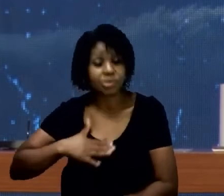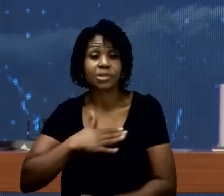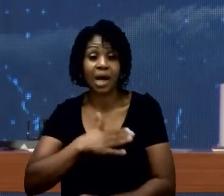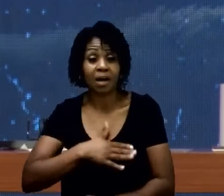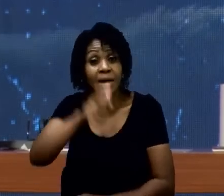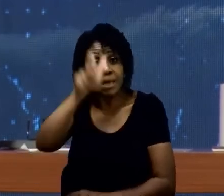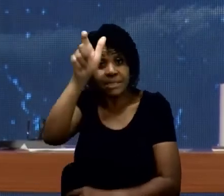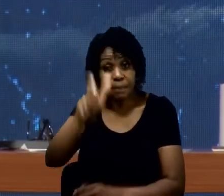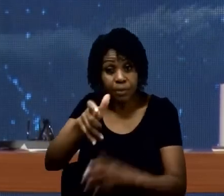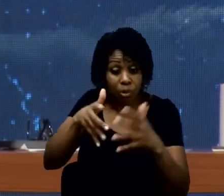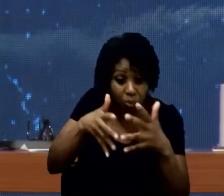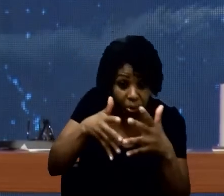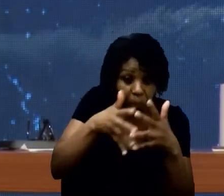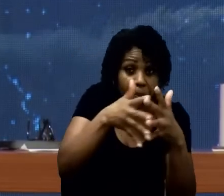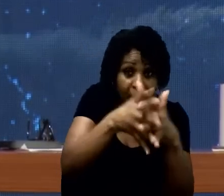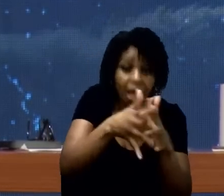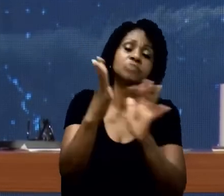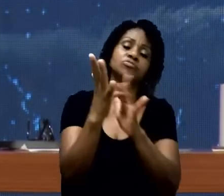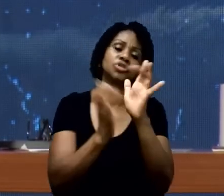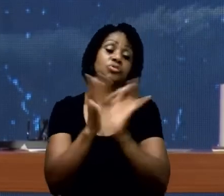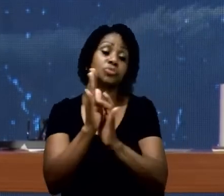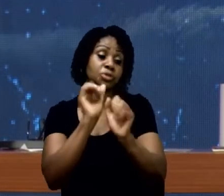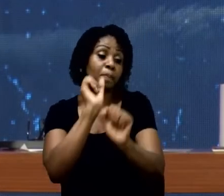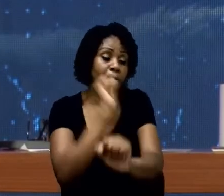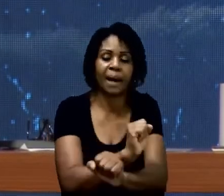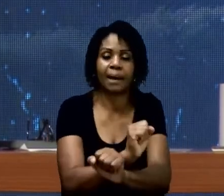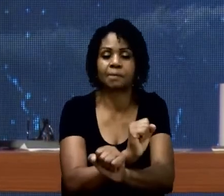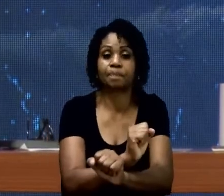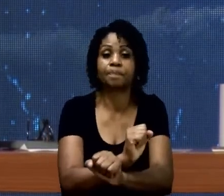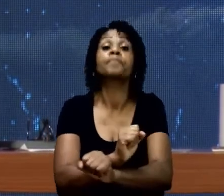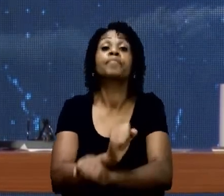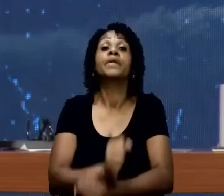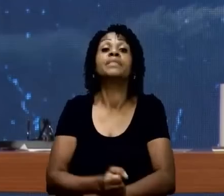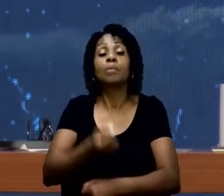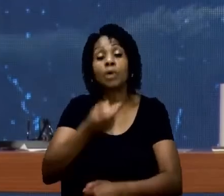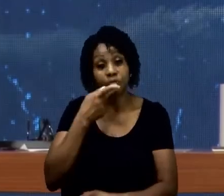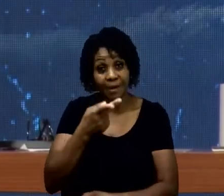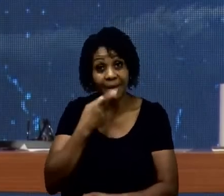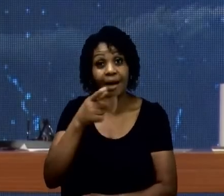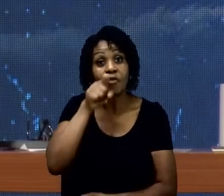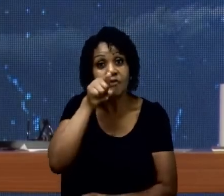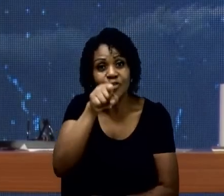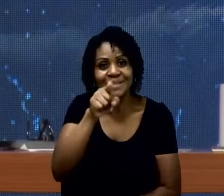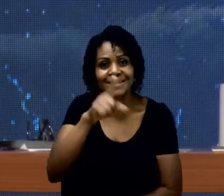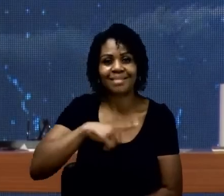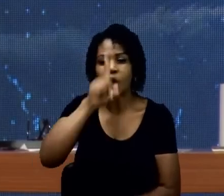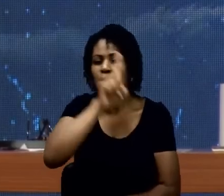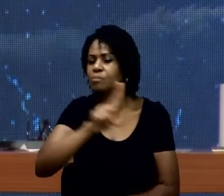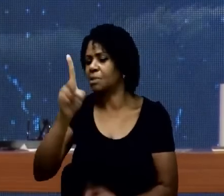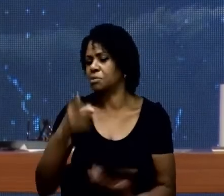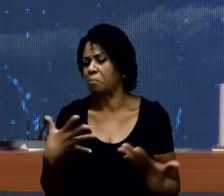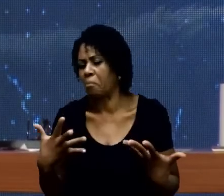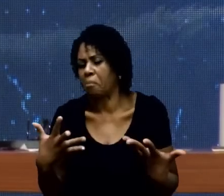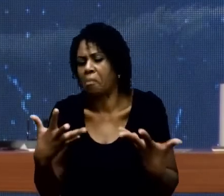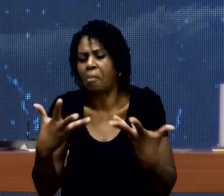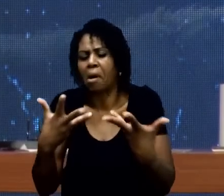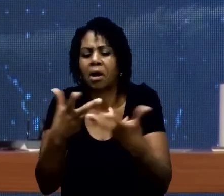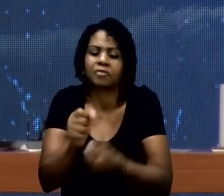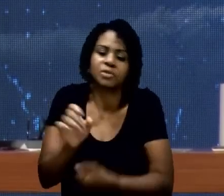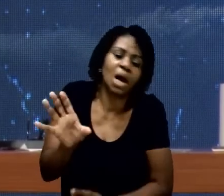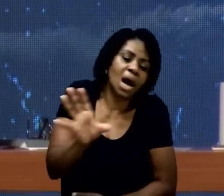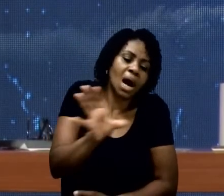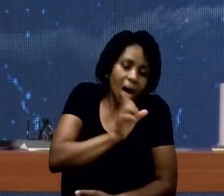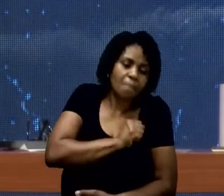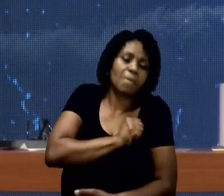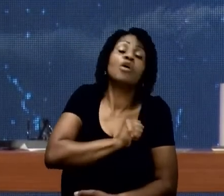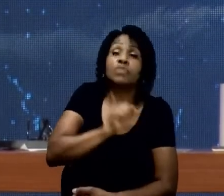pessoa não interrompesse, Jesus interrompia. Então, eu quero te dizer que você tem um Deus tão maravilhoso, que Ele ama que você